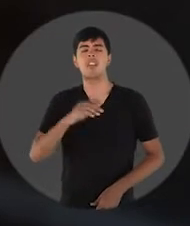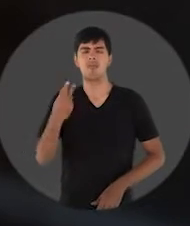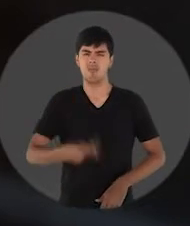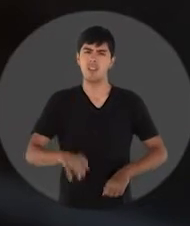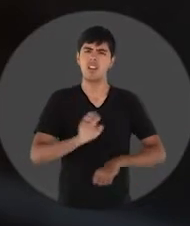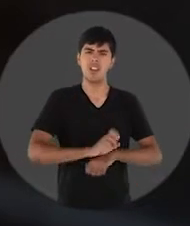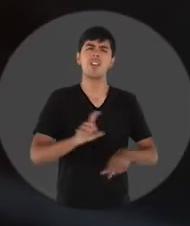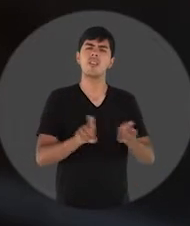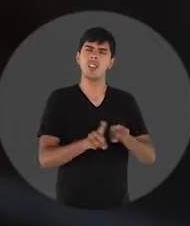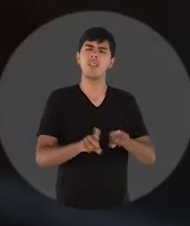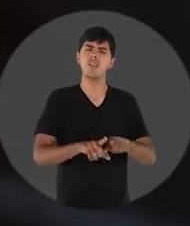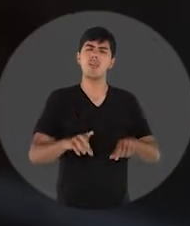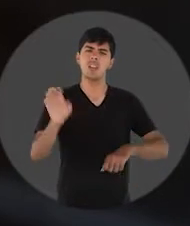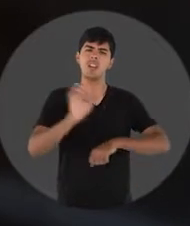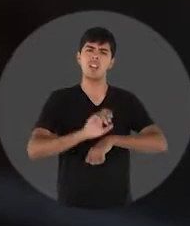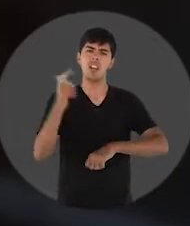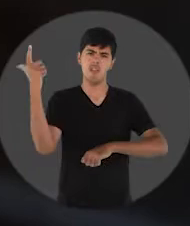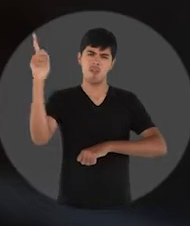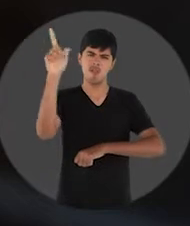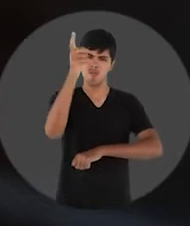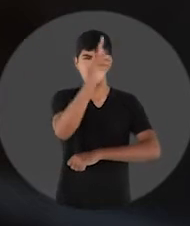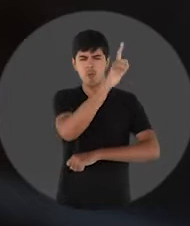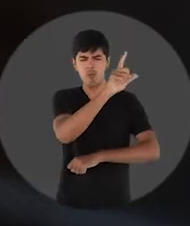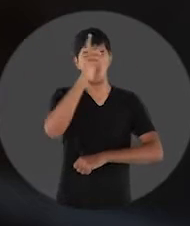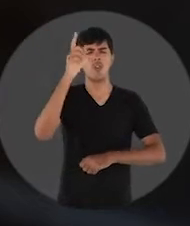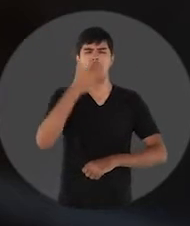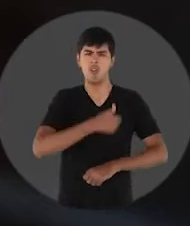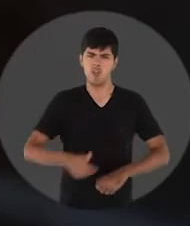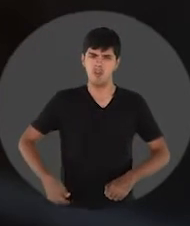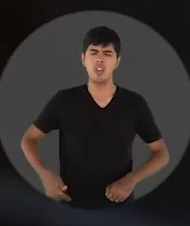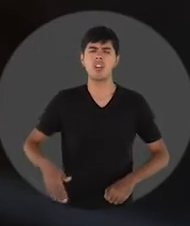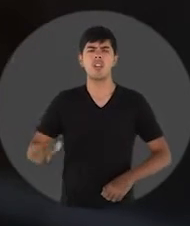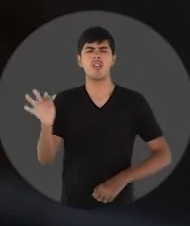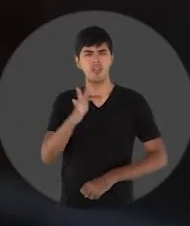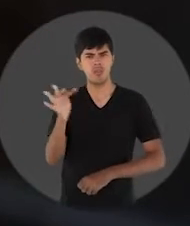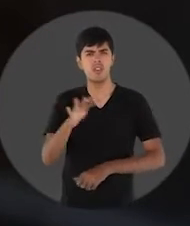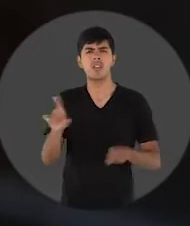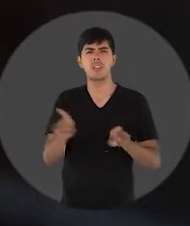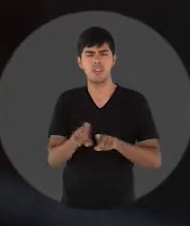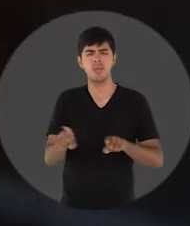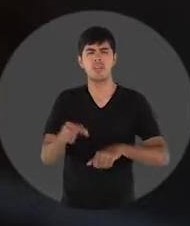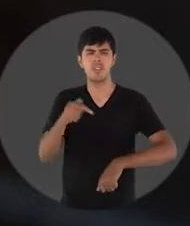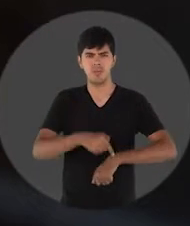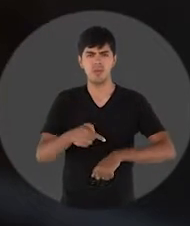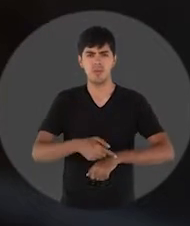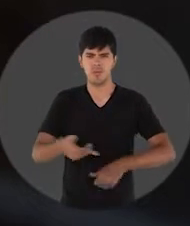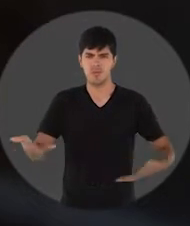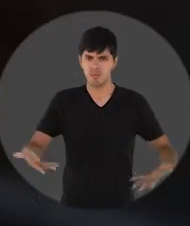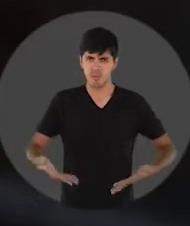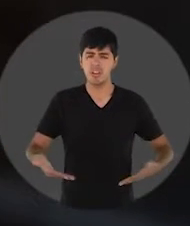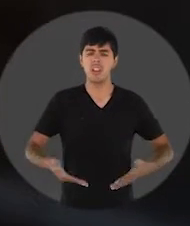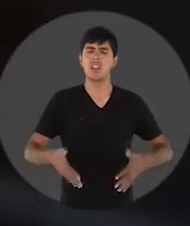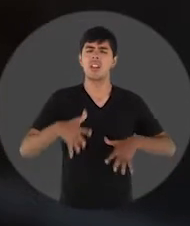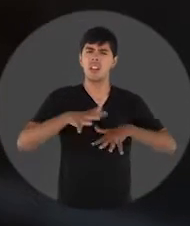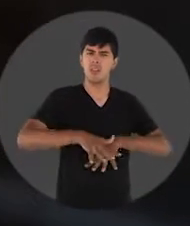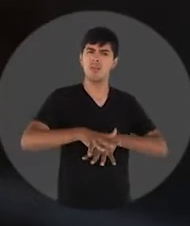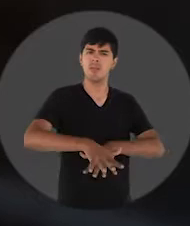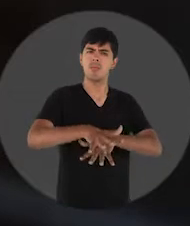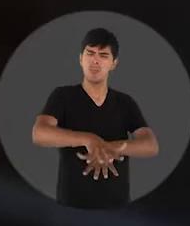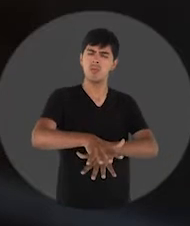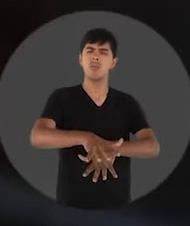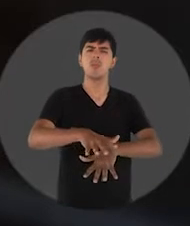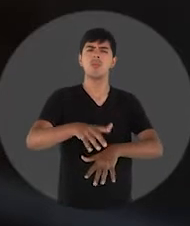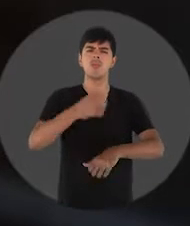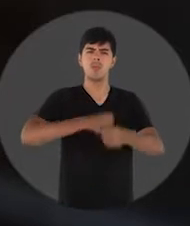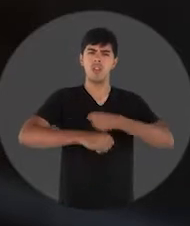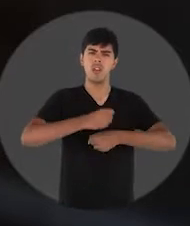aqui no estado, foi de críticas a inúmeros governadores e ao governo federal naquele momento em que houve as